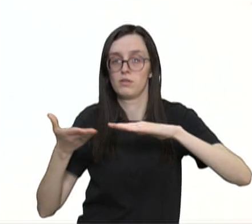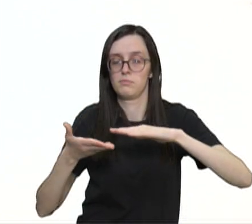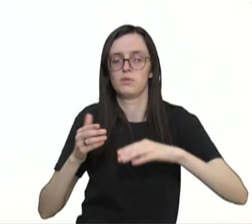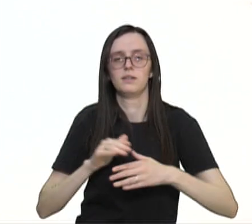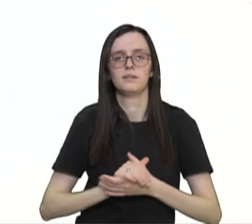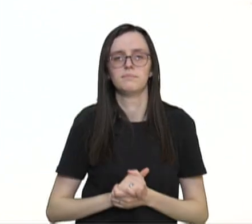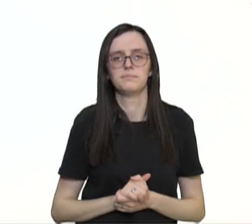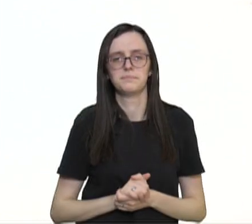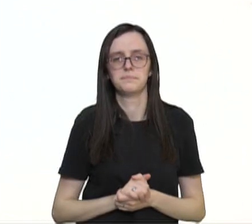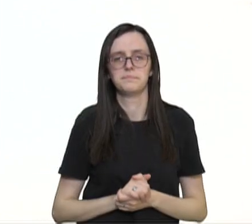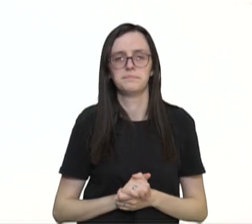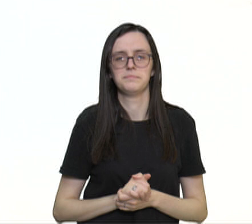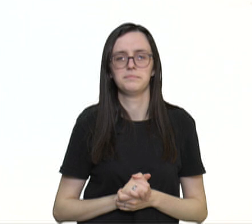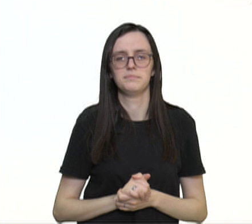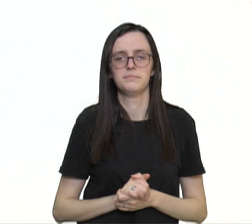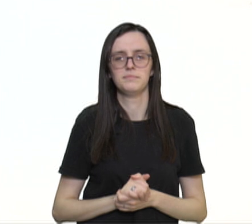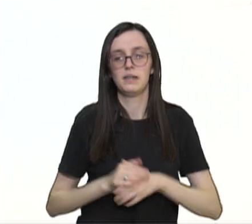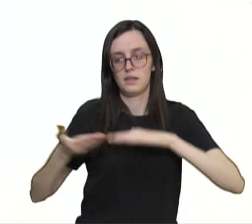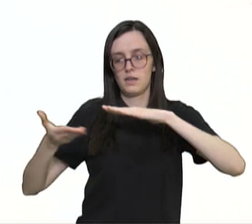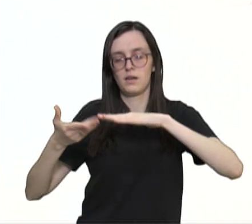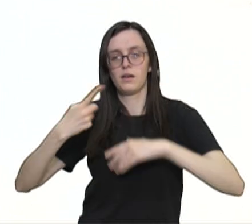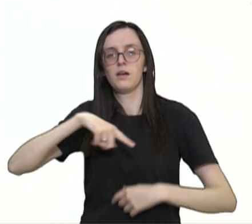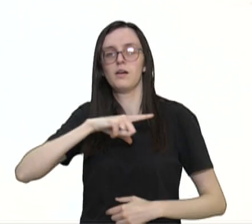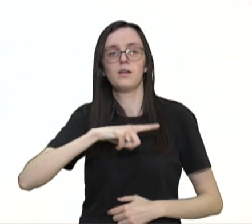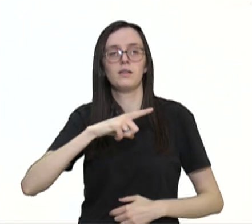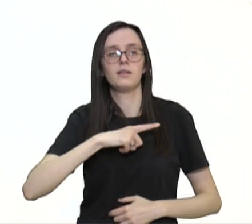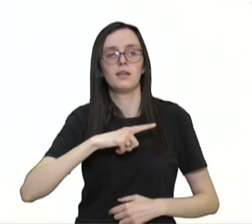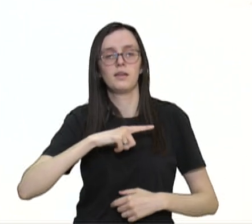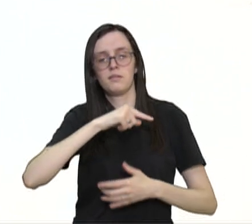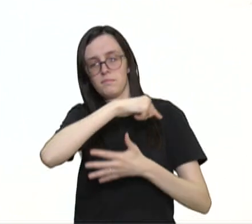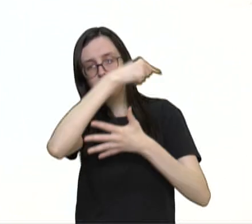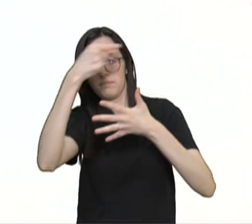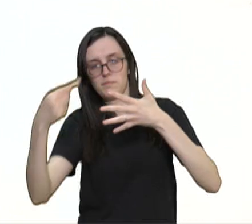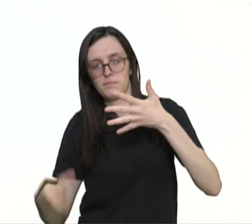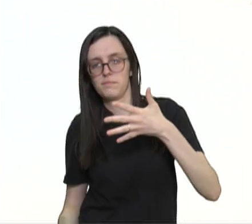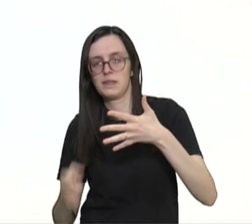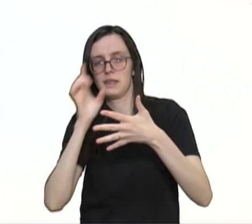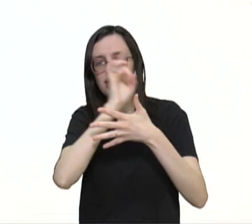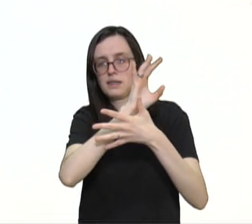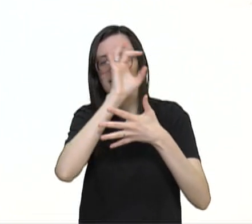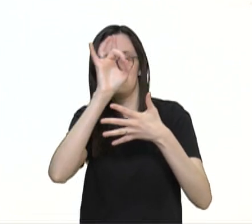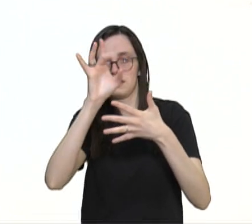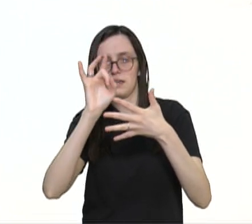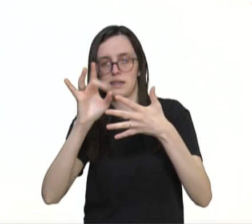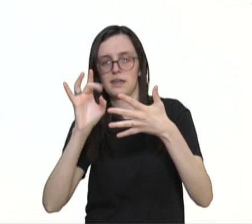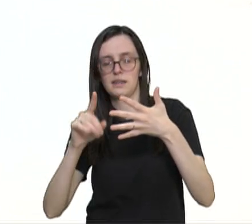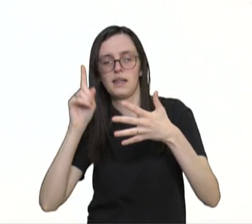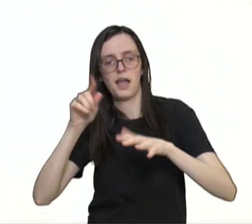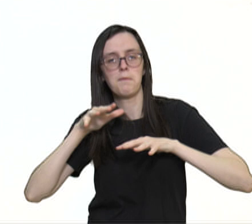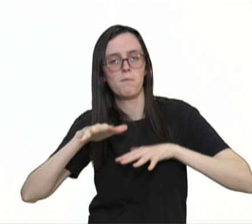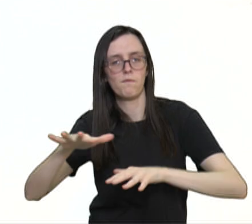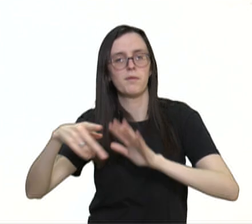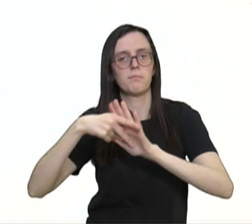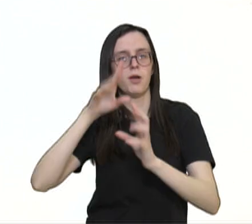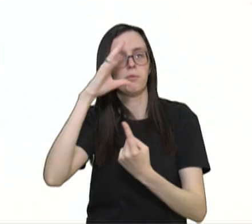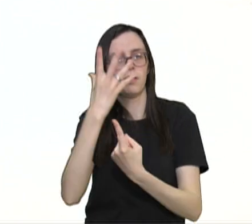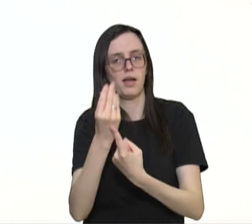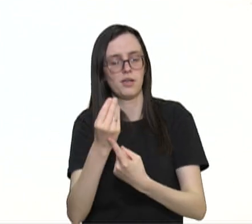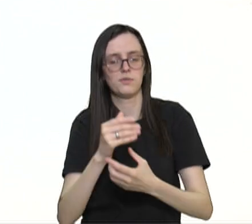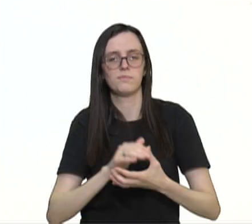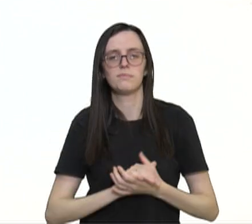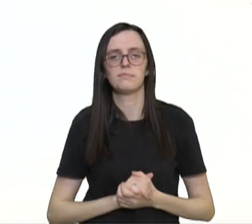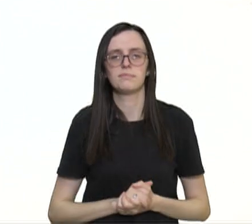contemporânea, a gente tem o neoclassicismo, o romantismo, o realismo, o impressionismo e